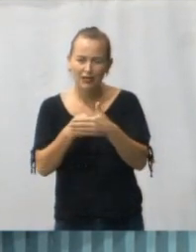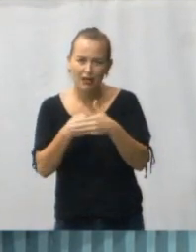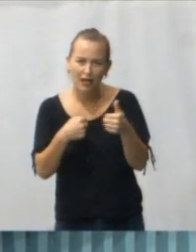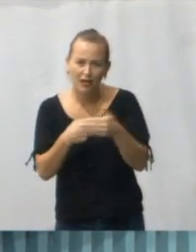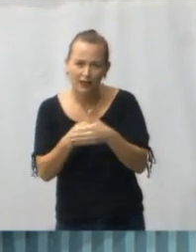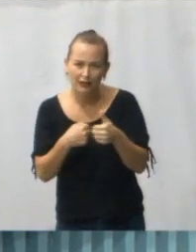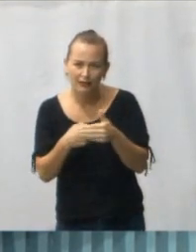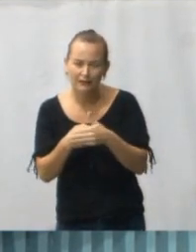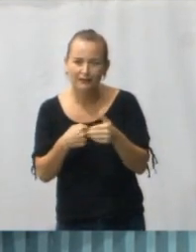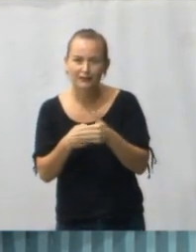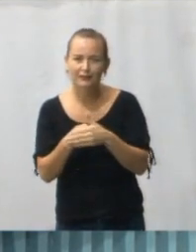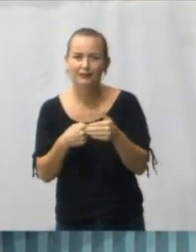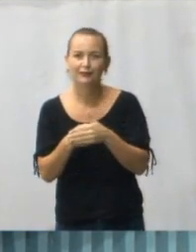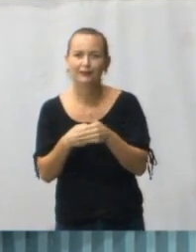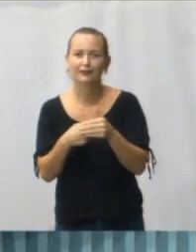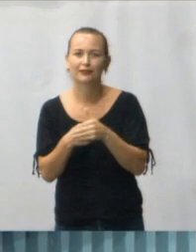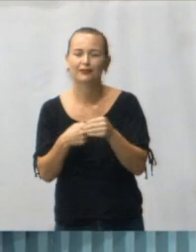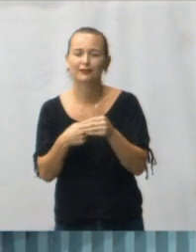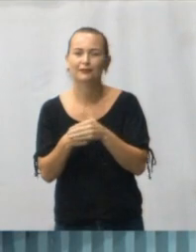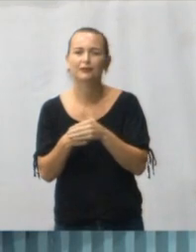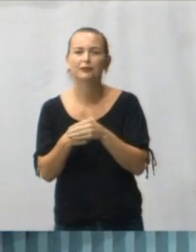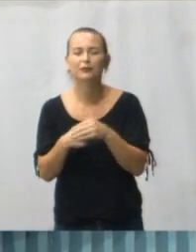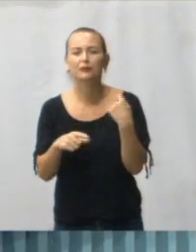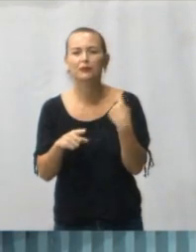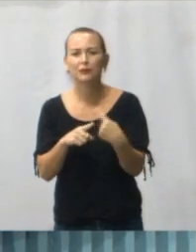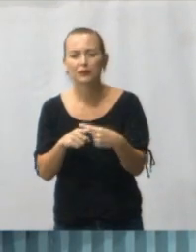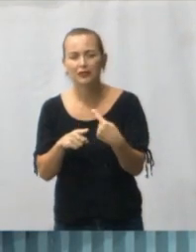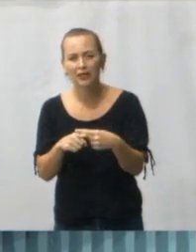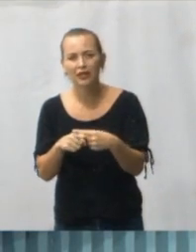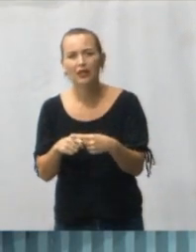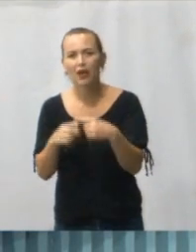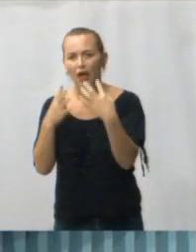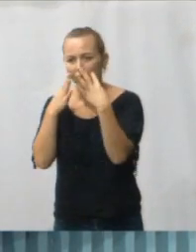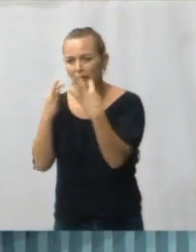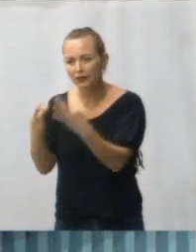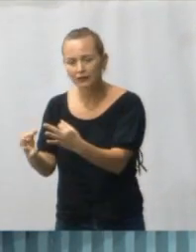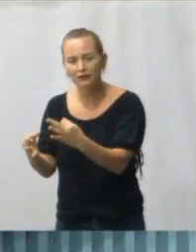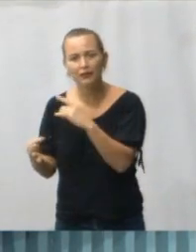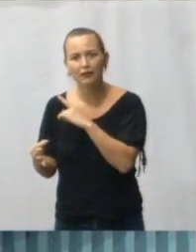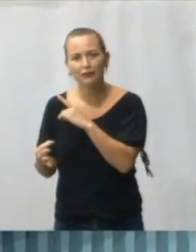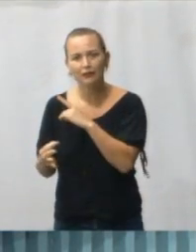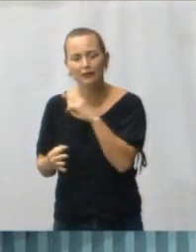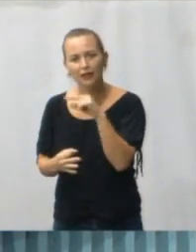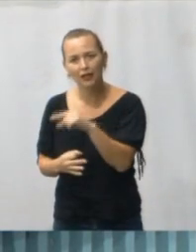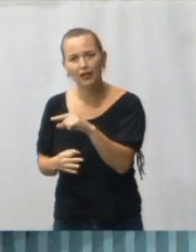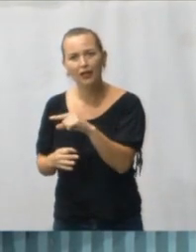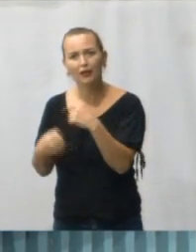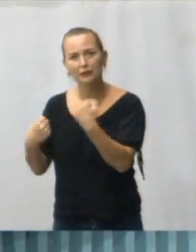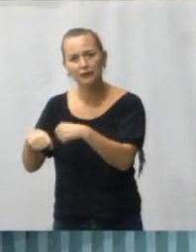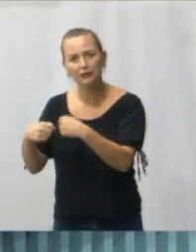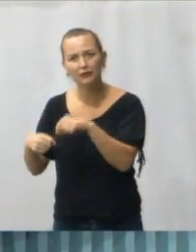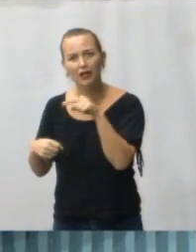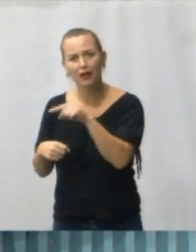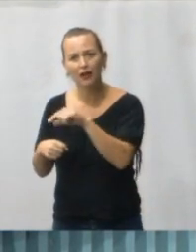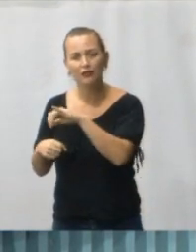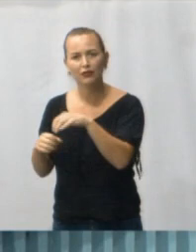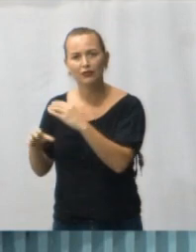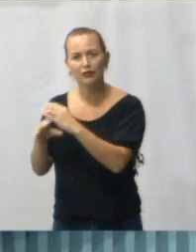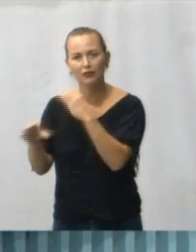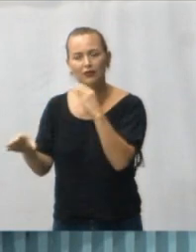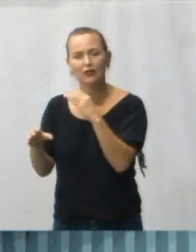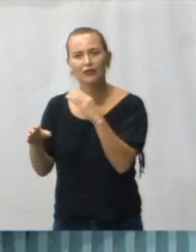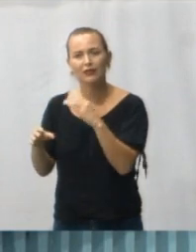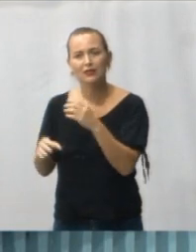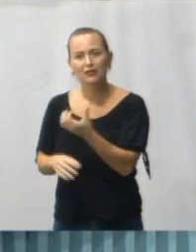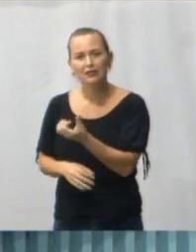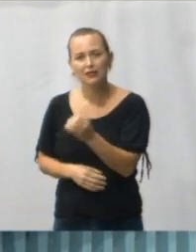nas necessidades da comunidade Jardim Cambori, que se faz presente com mais 600 vagas, sabe, Arejão, que vai abrir naquele